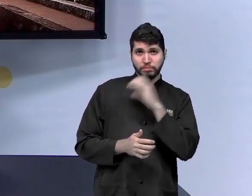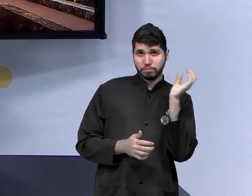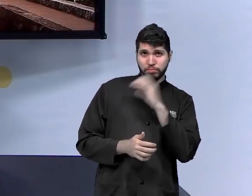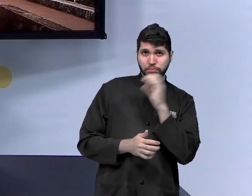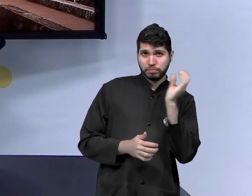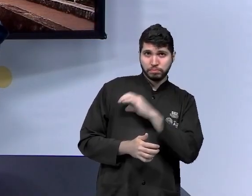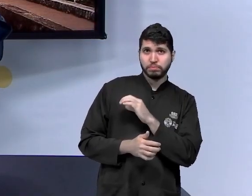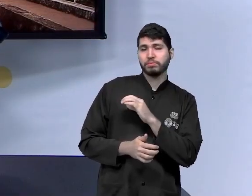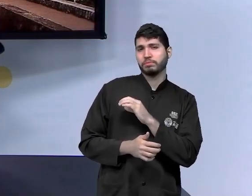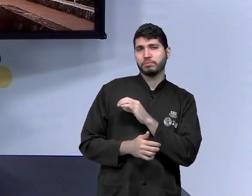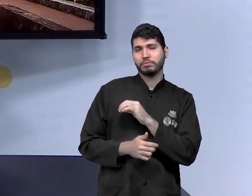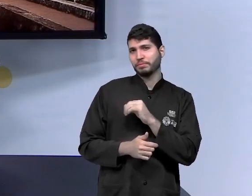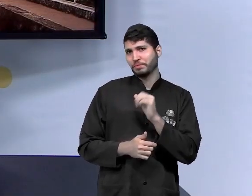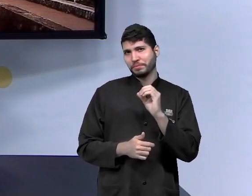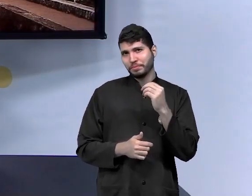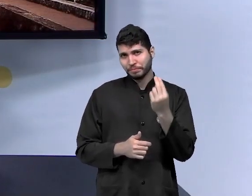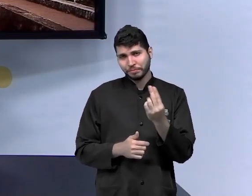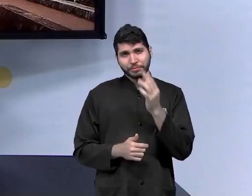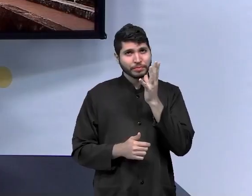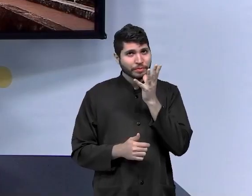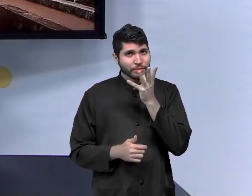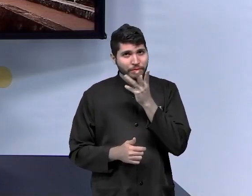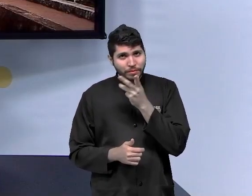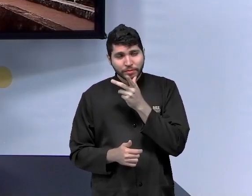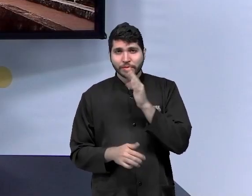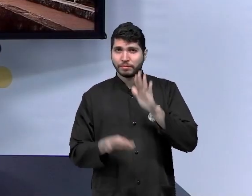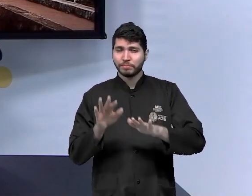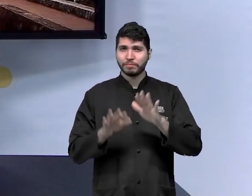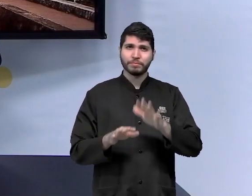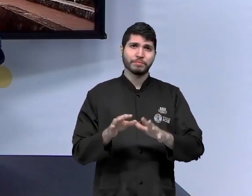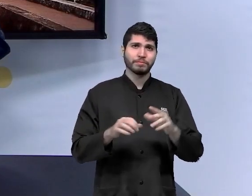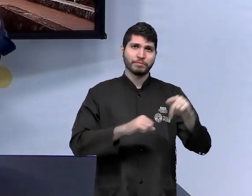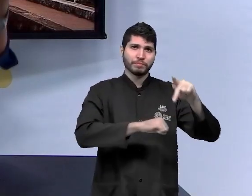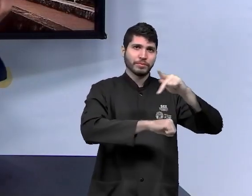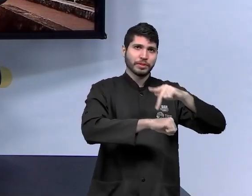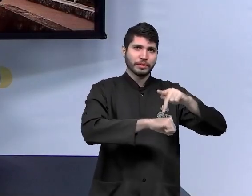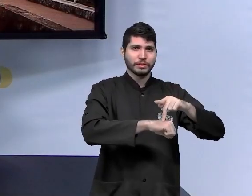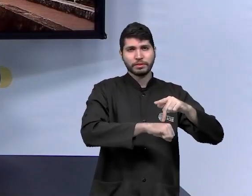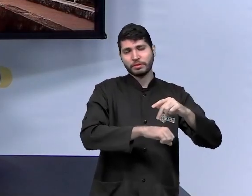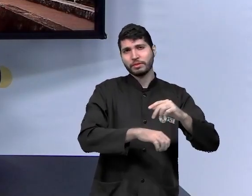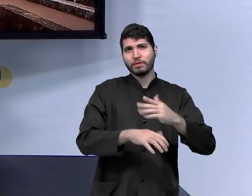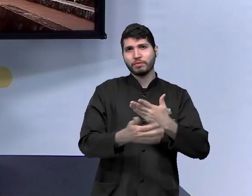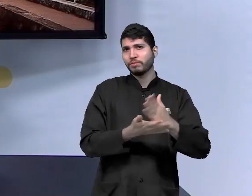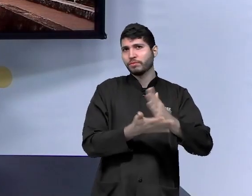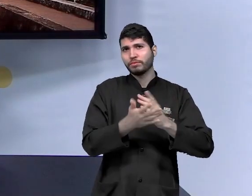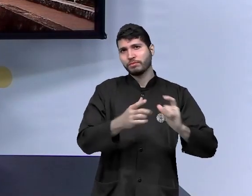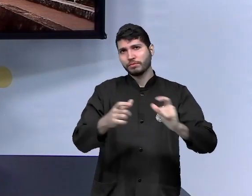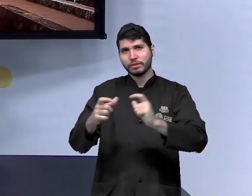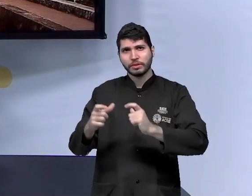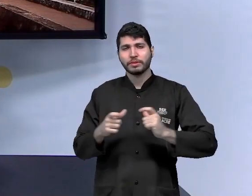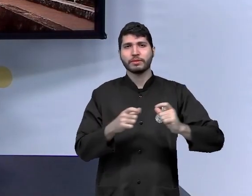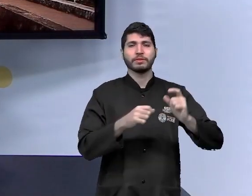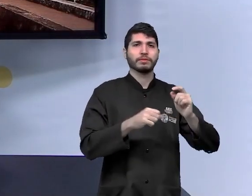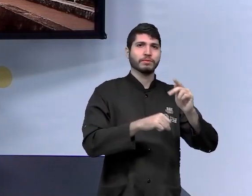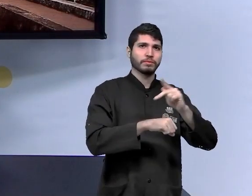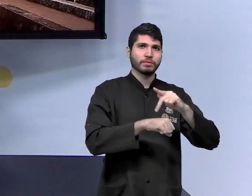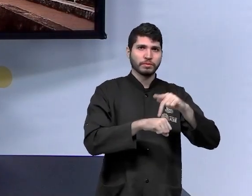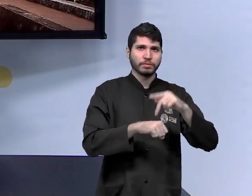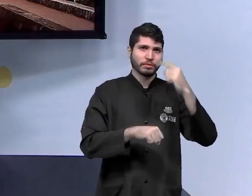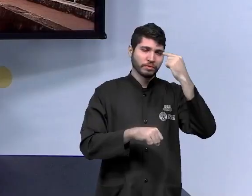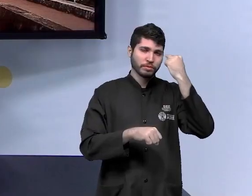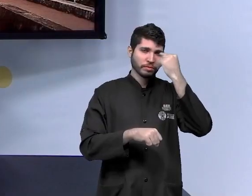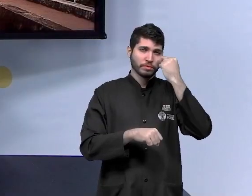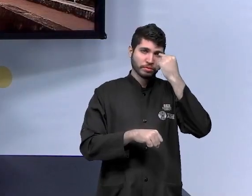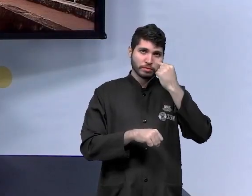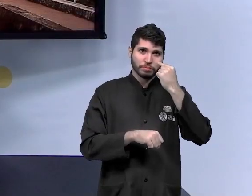né? E dependendo de país aí, de país para país, essa rapidez ela é maior ainda. Então, essa adaptação de falar